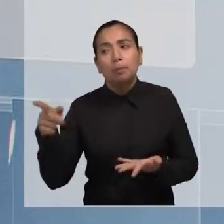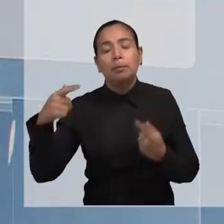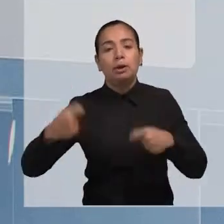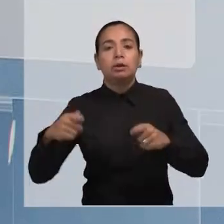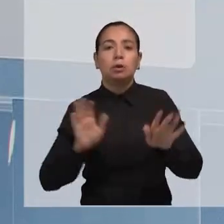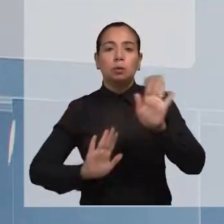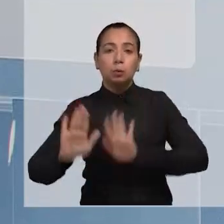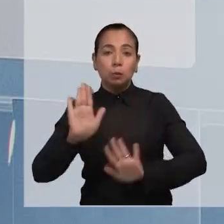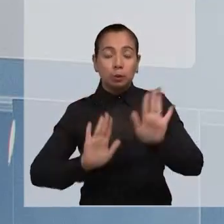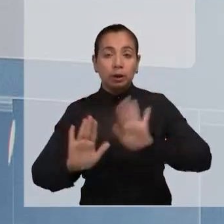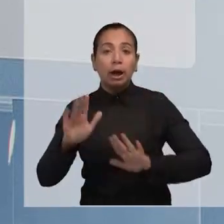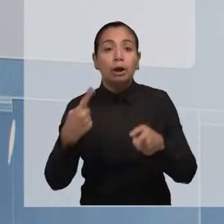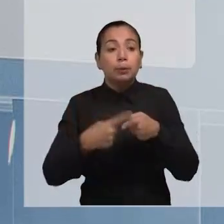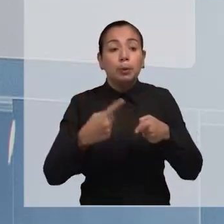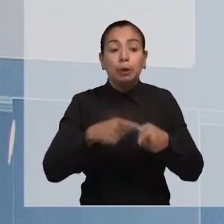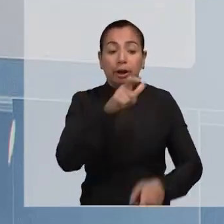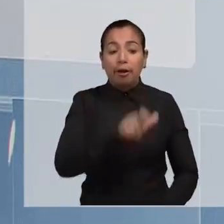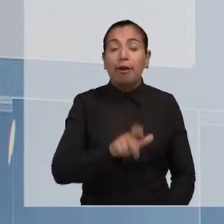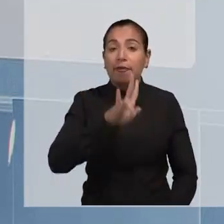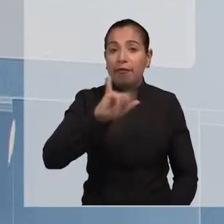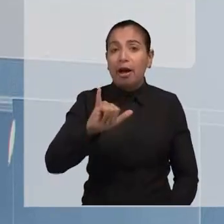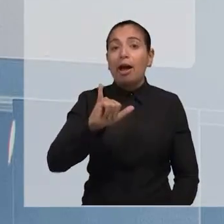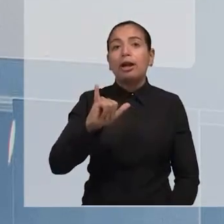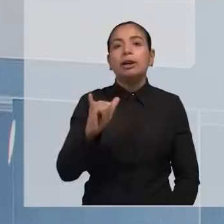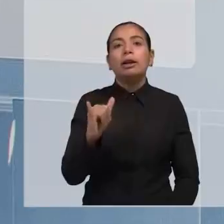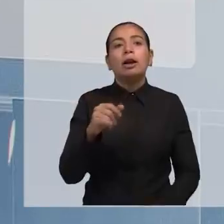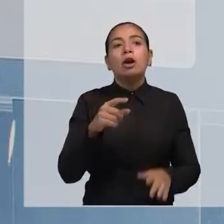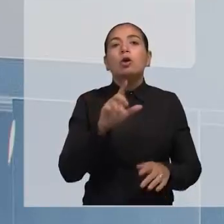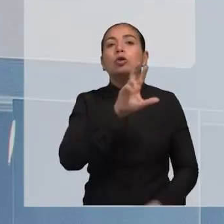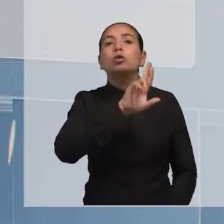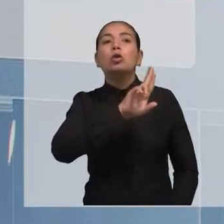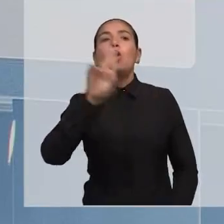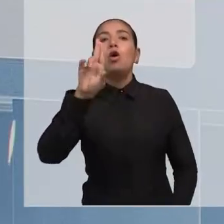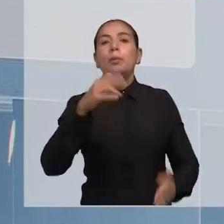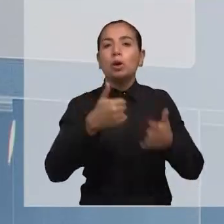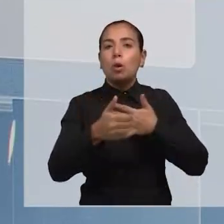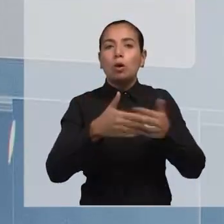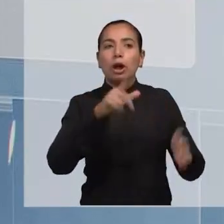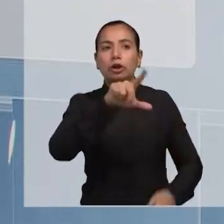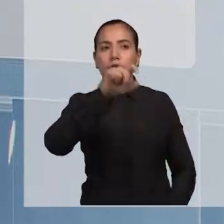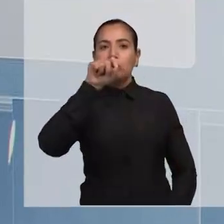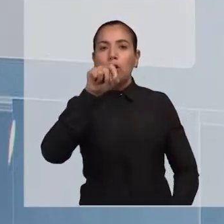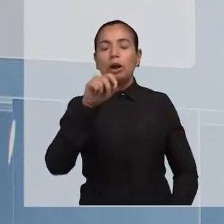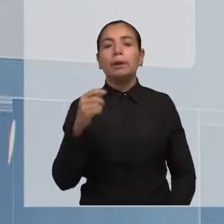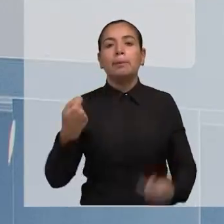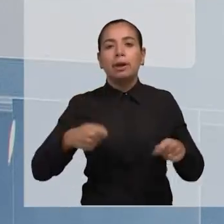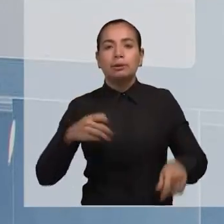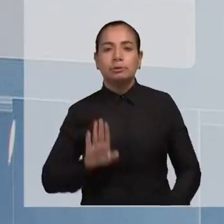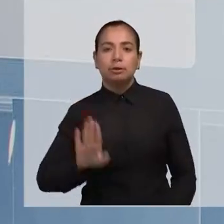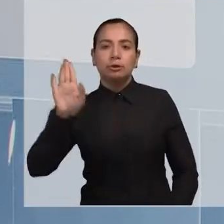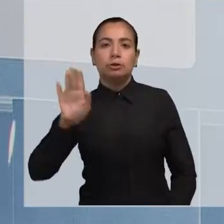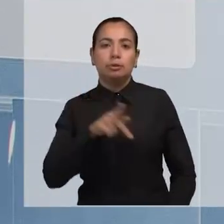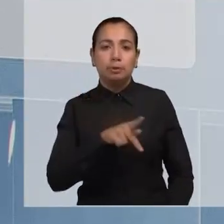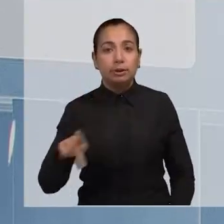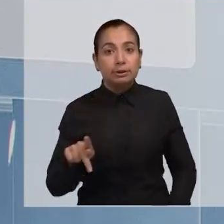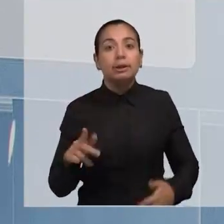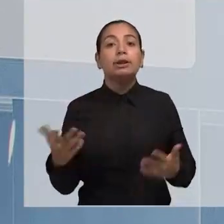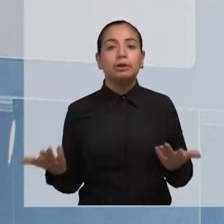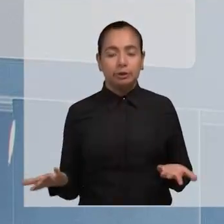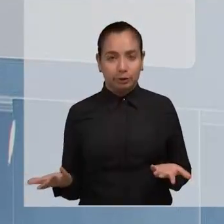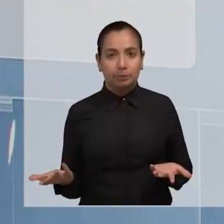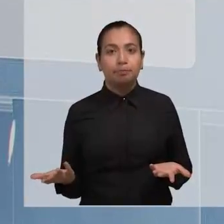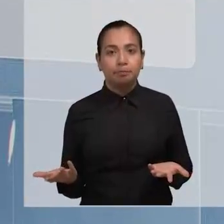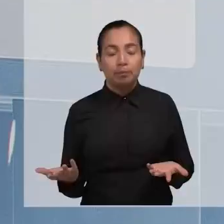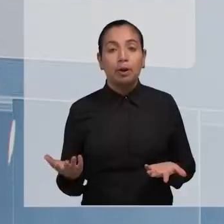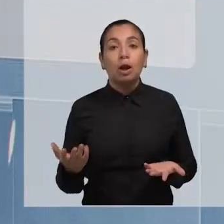indicar outro nome no último instante, quando não tiver jeito, ou seja, vai puxar do bolso do colete um poste para colocar lá, tá certo? Do